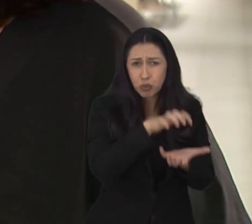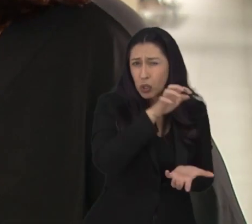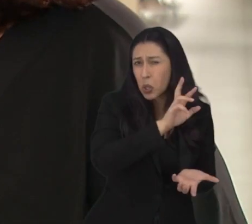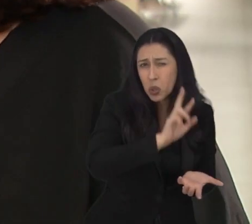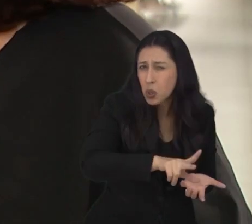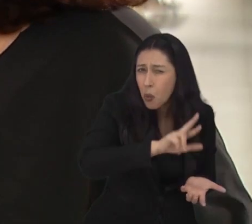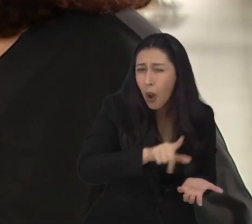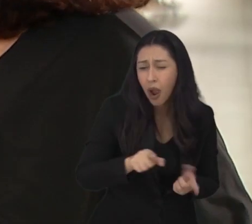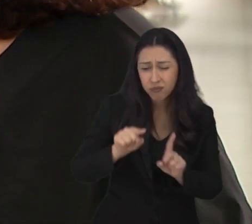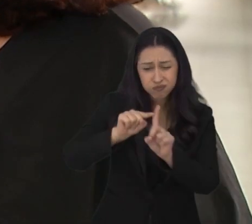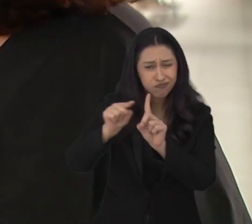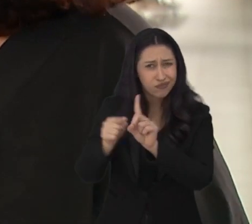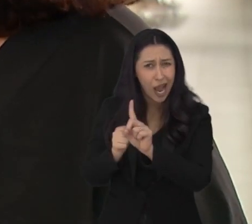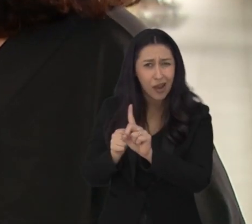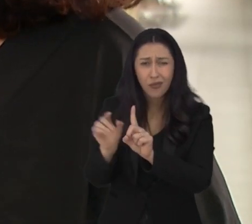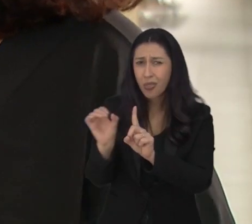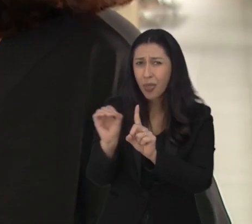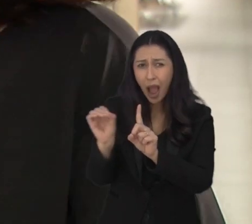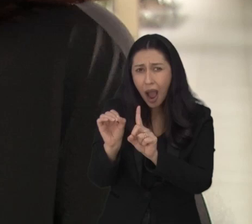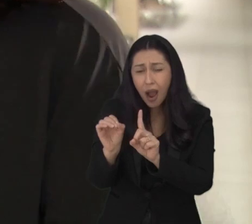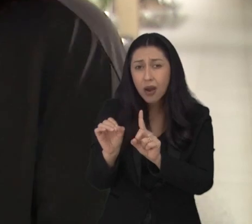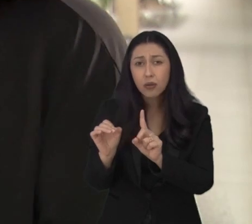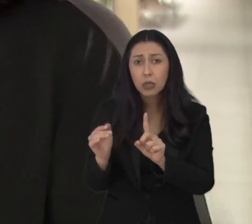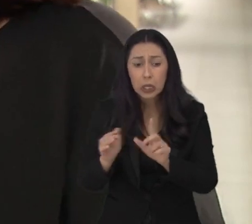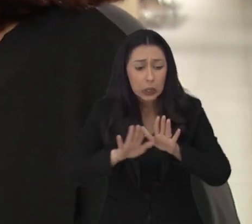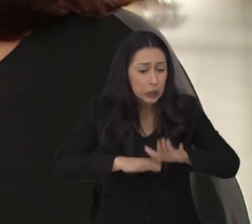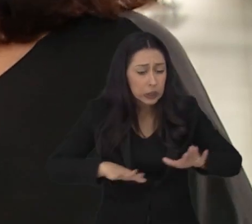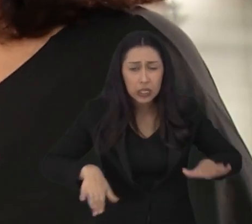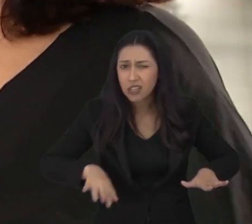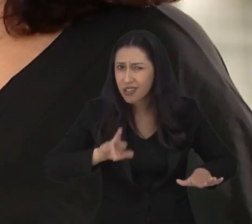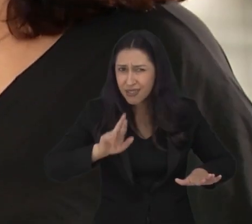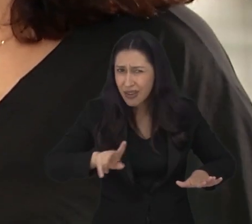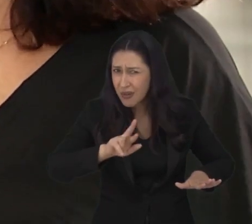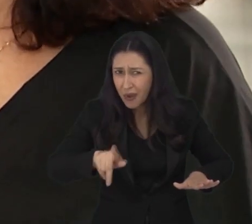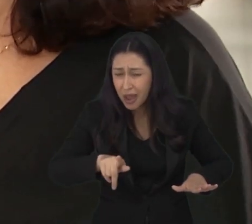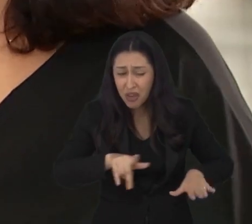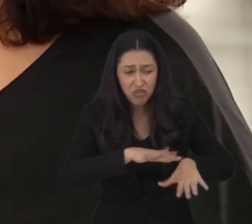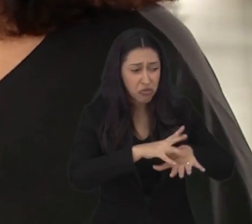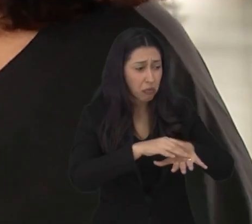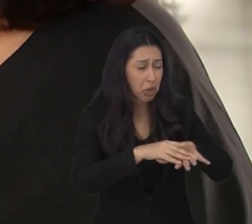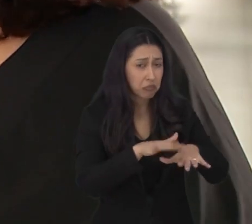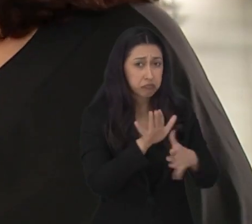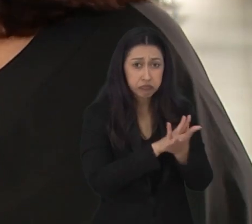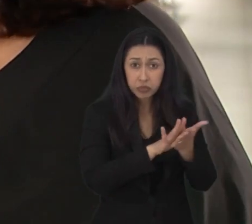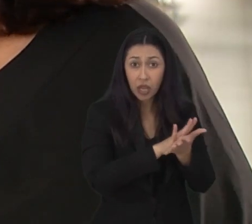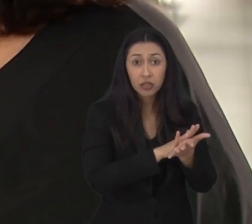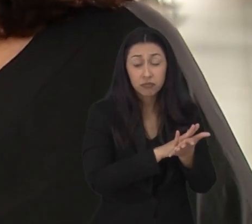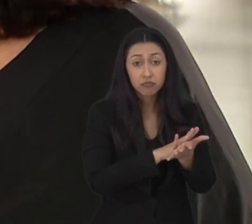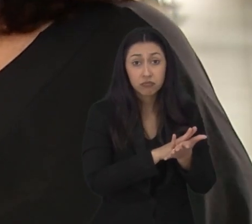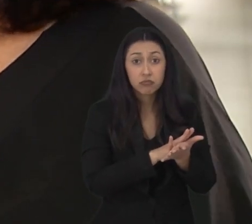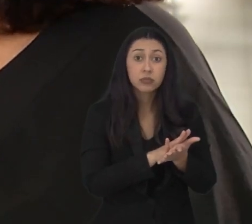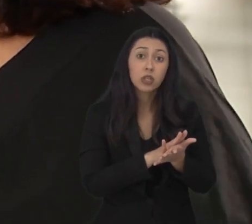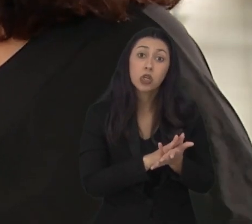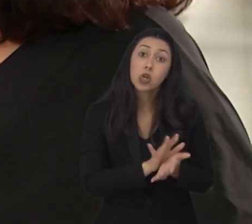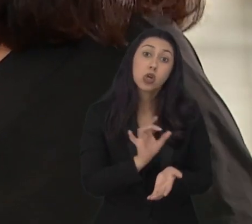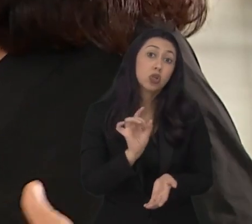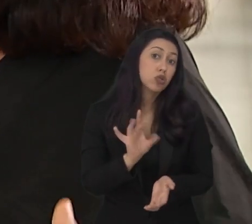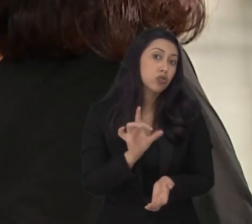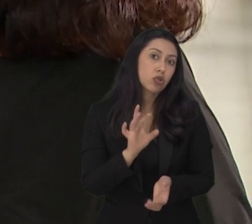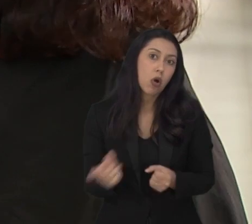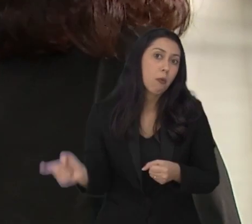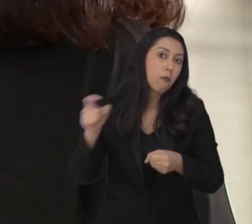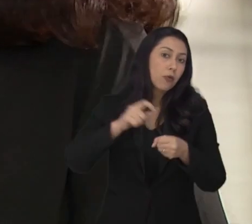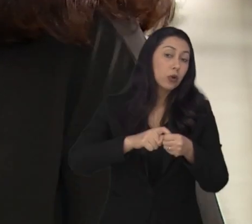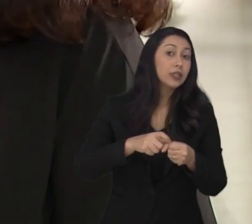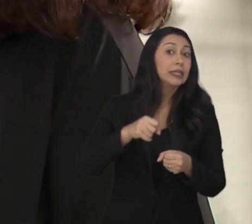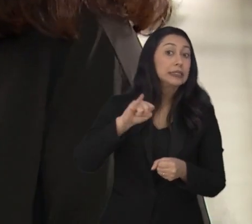não é gestante, não acabou de dar luz, que a gente chama de puérpera, não é criança, ela não tem nenhuma comorbidade, ela vai voltar